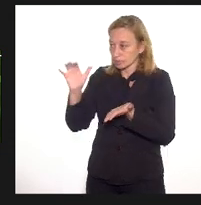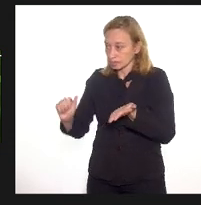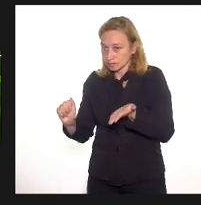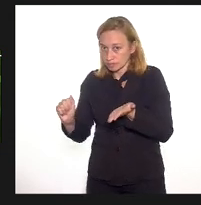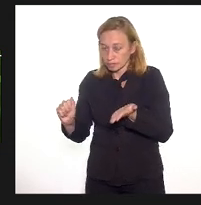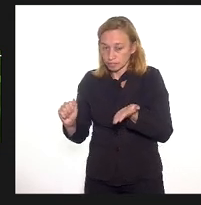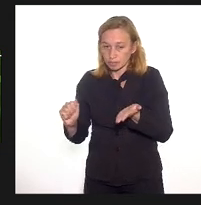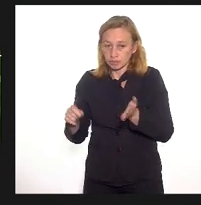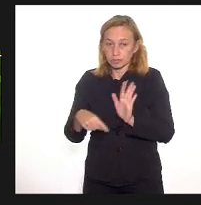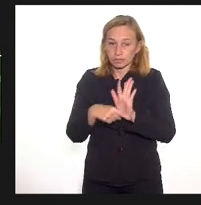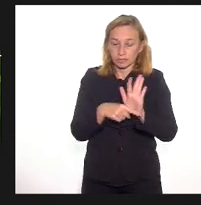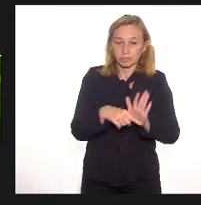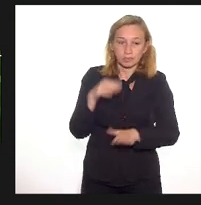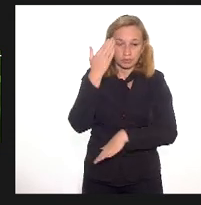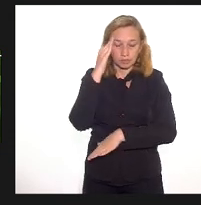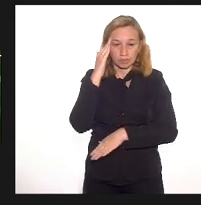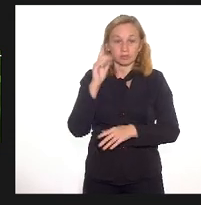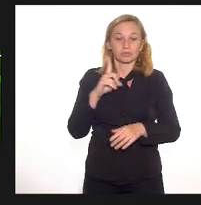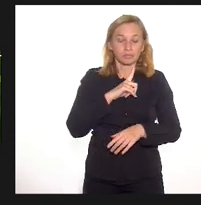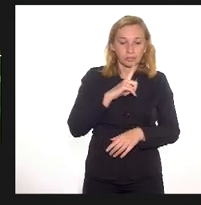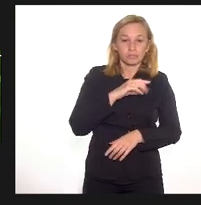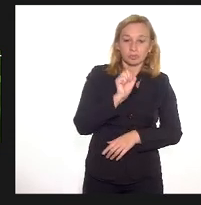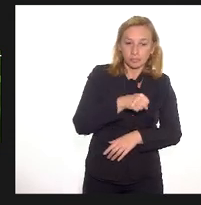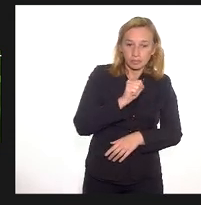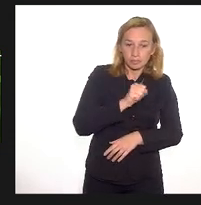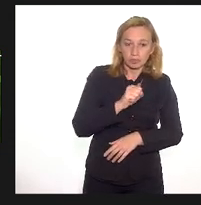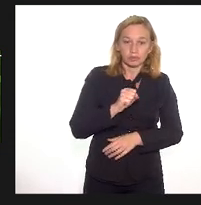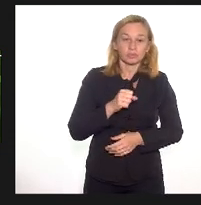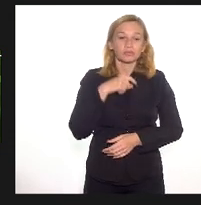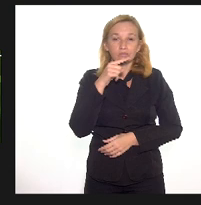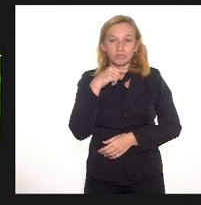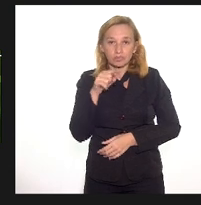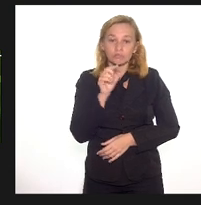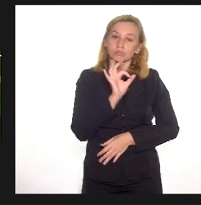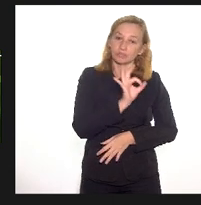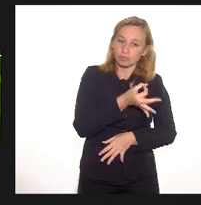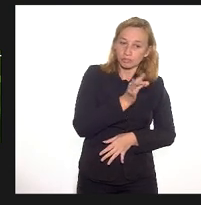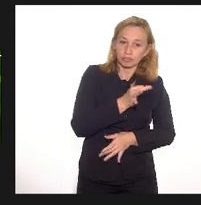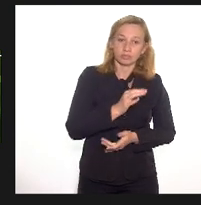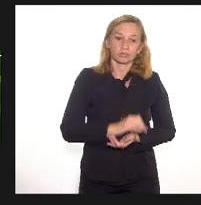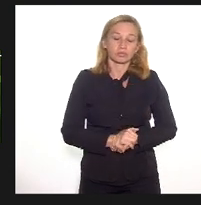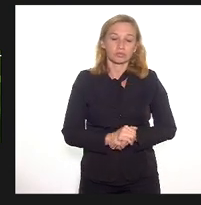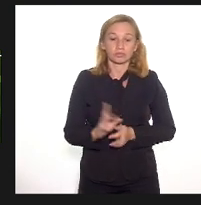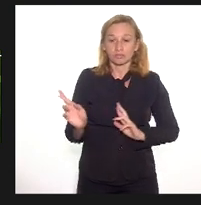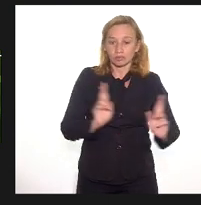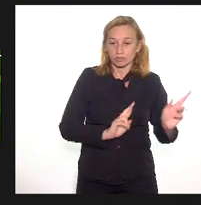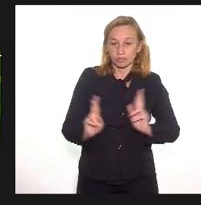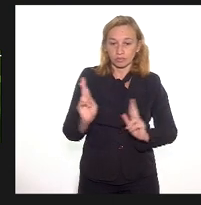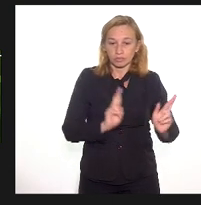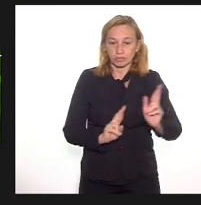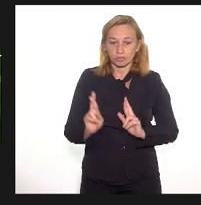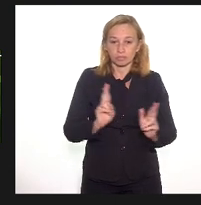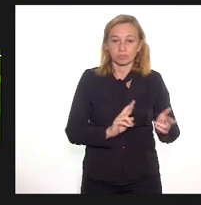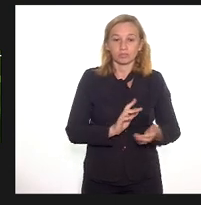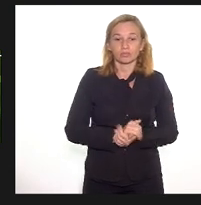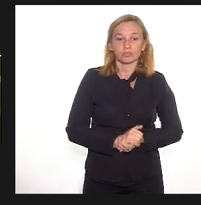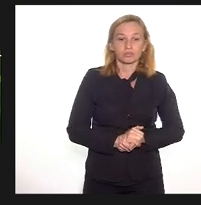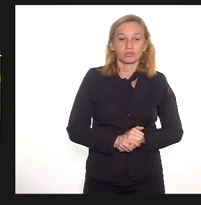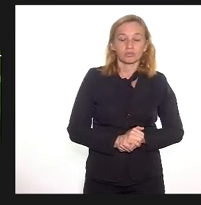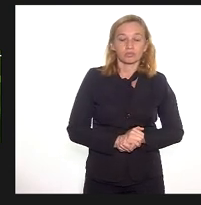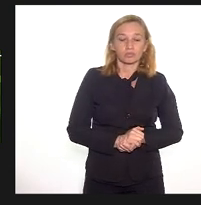que corroborou esse entendimento. Então, existia, sim, uma dúvida razoável em relação